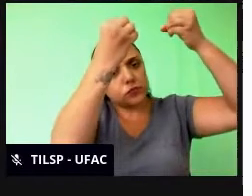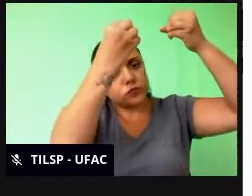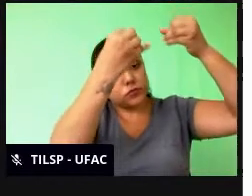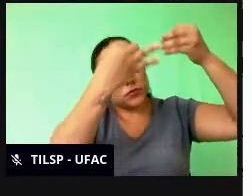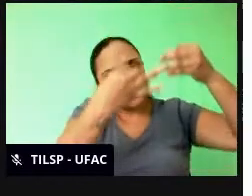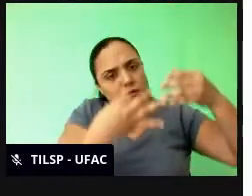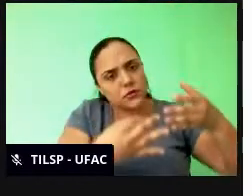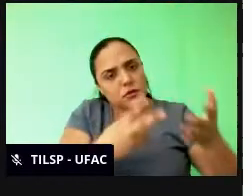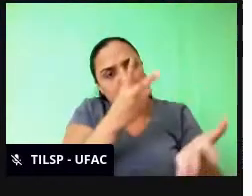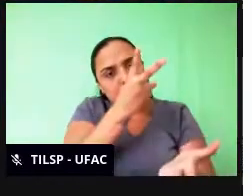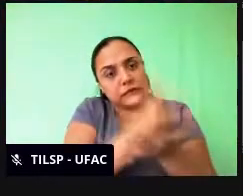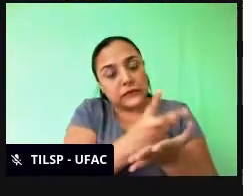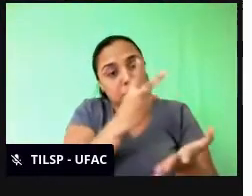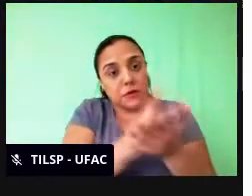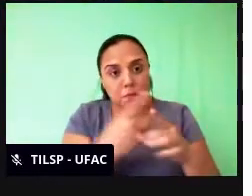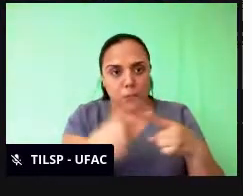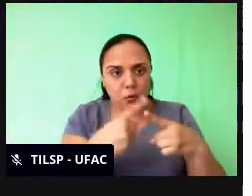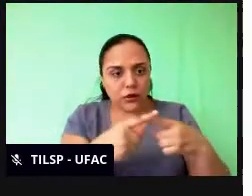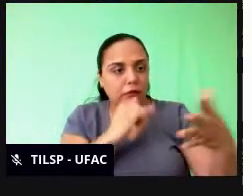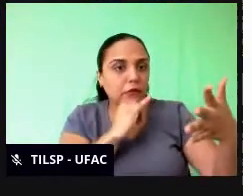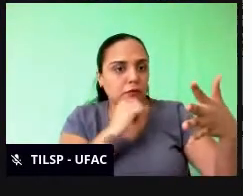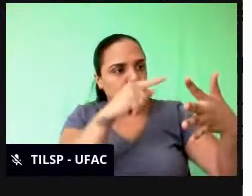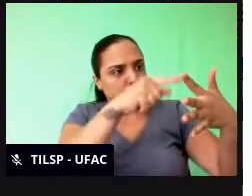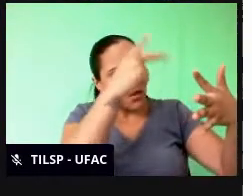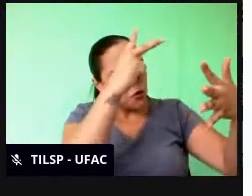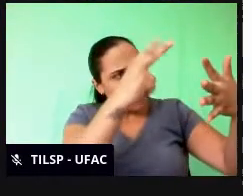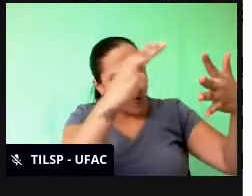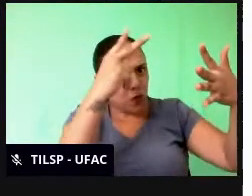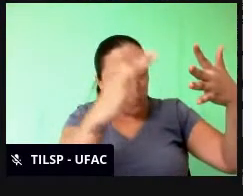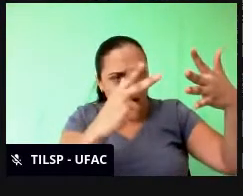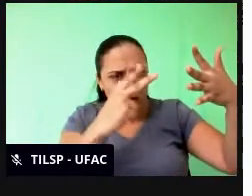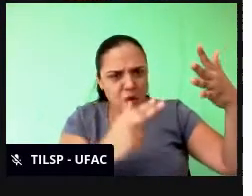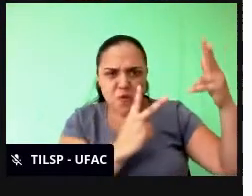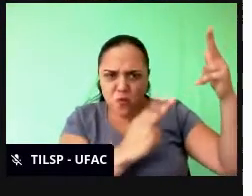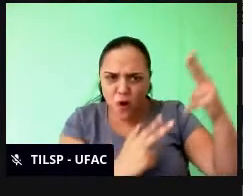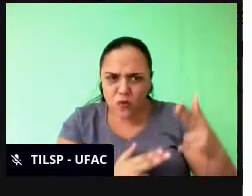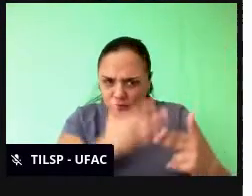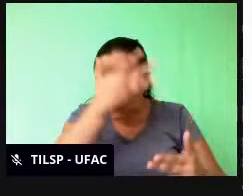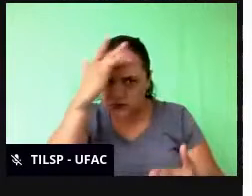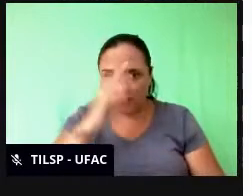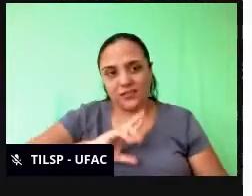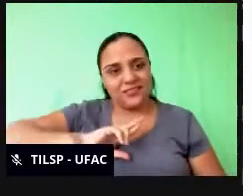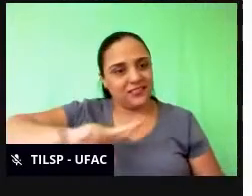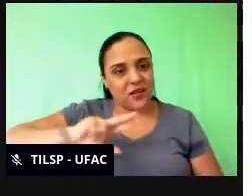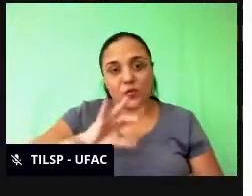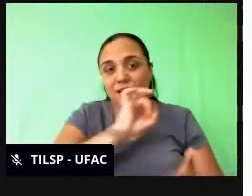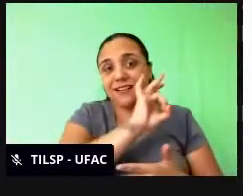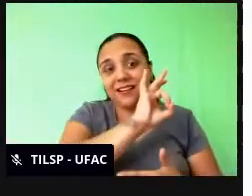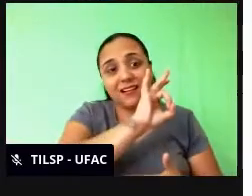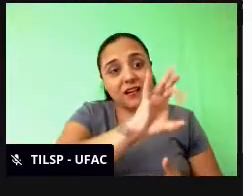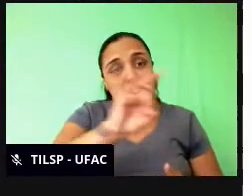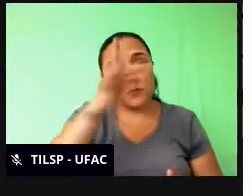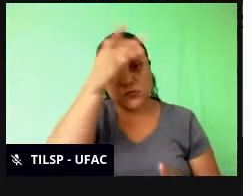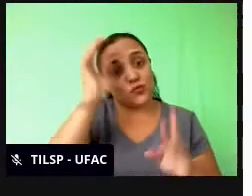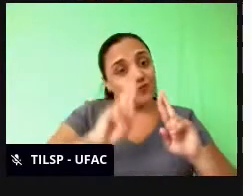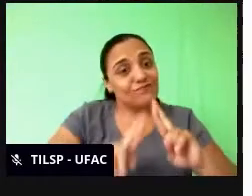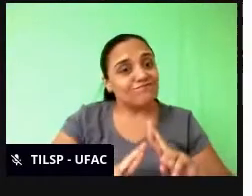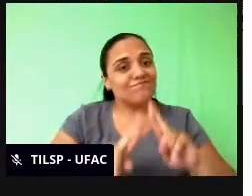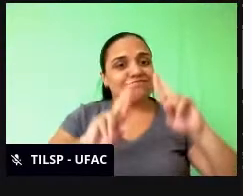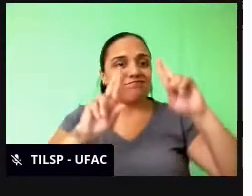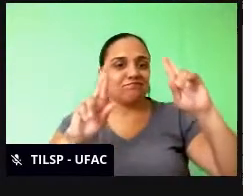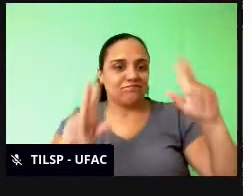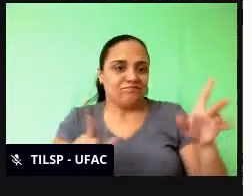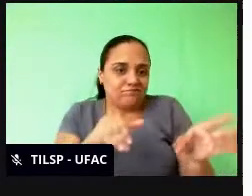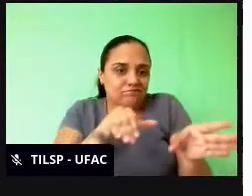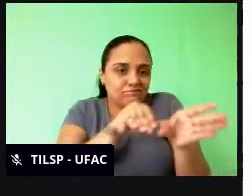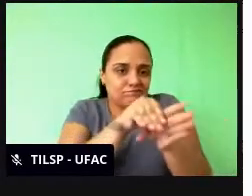sempre individualizar. Então, para isso, a gente pode utilizar outras fórmulas, por exemplo, Harris Benedict, utilizar um fator atividade,